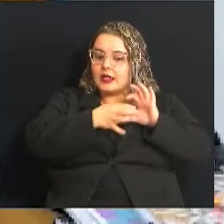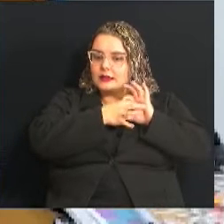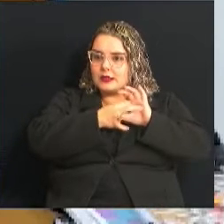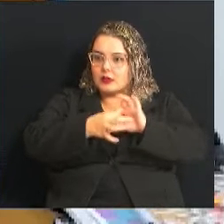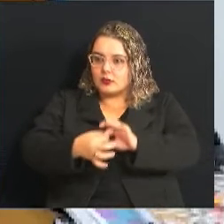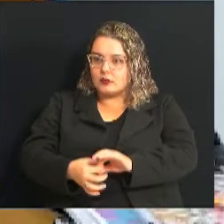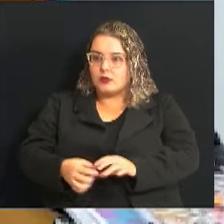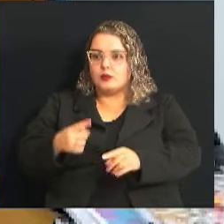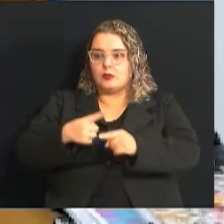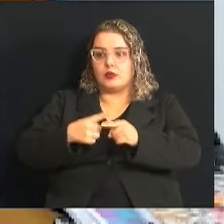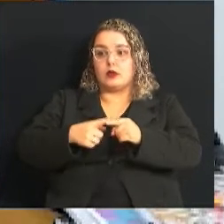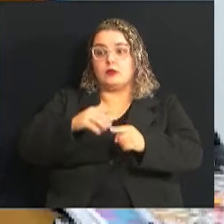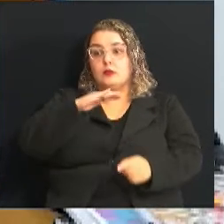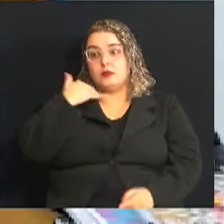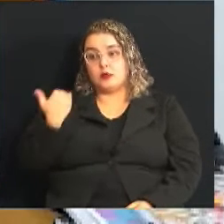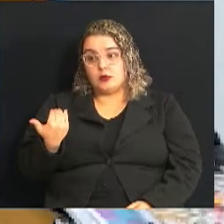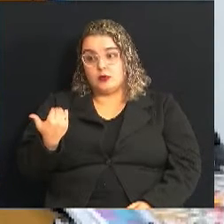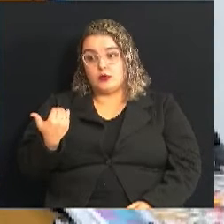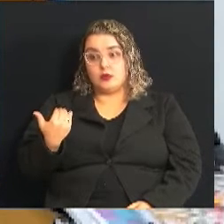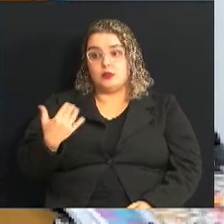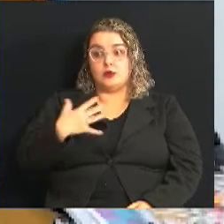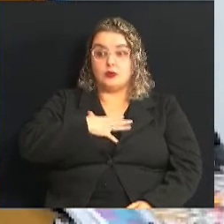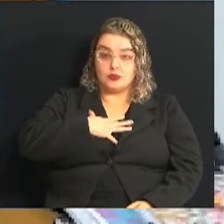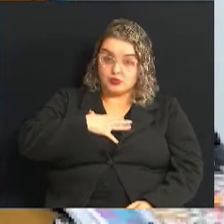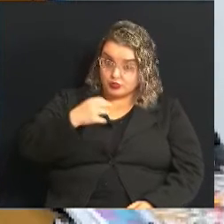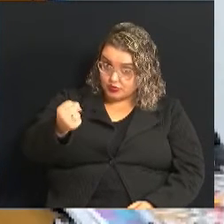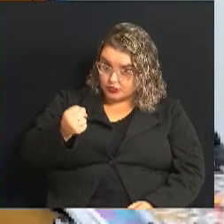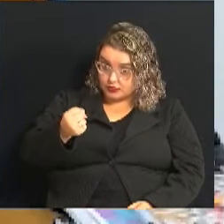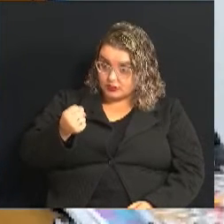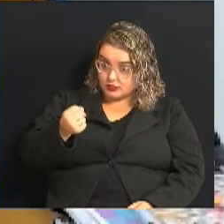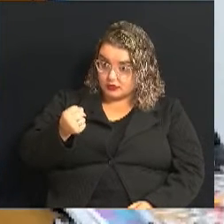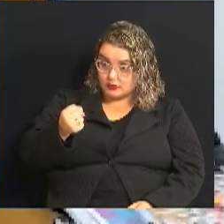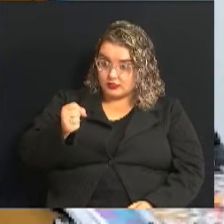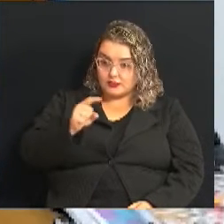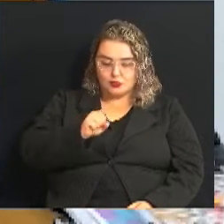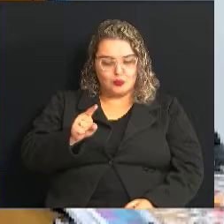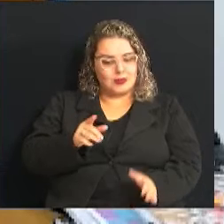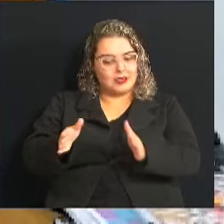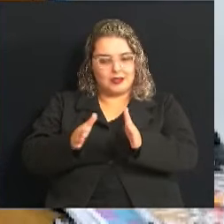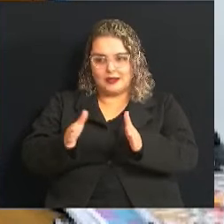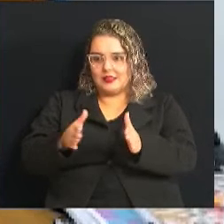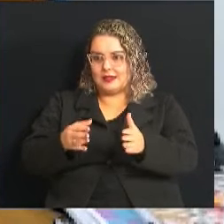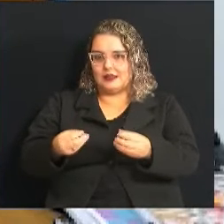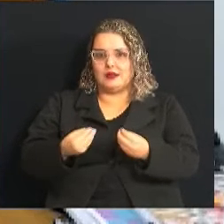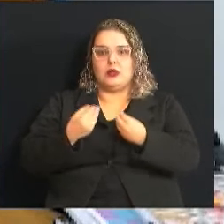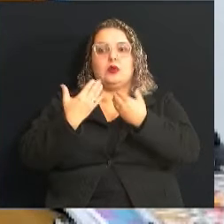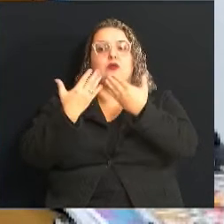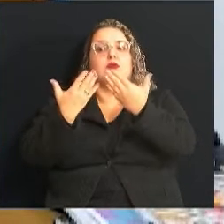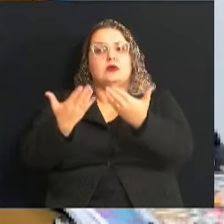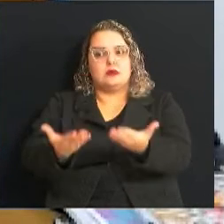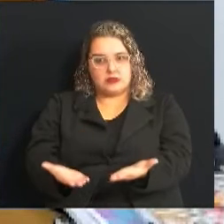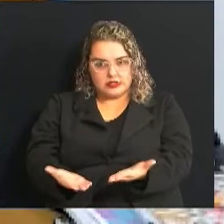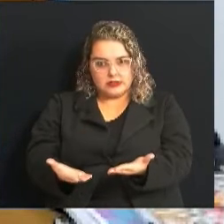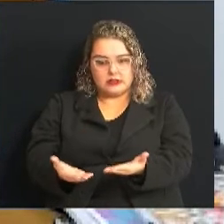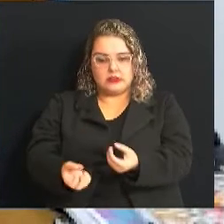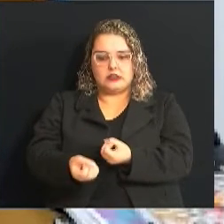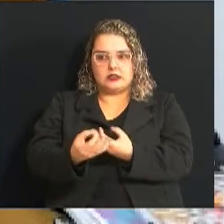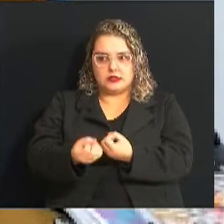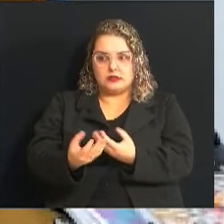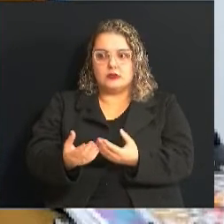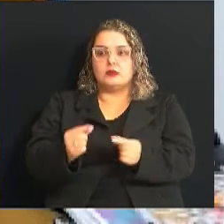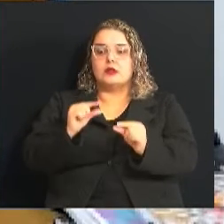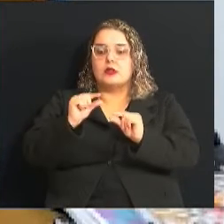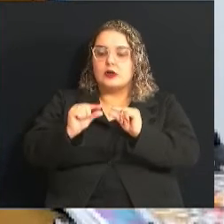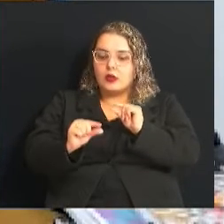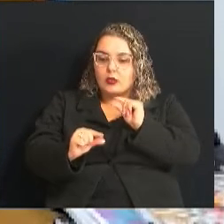uma morte por uma situação de suicídio, aí não é naquele momento que vai trazer essa informação. Aí é aos